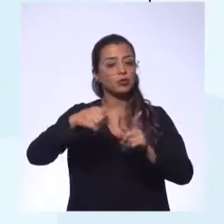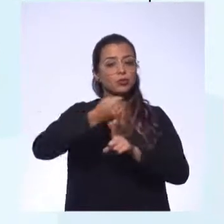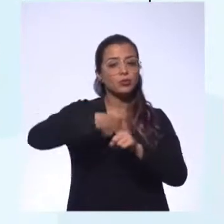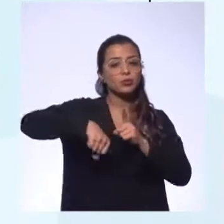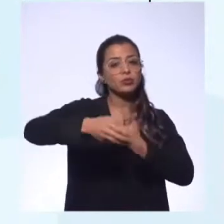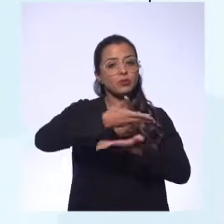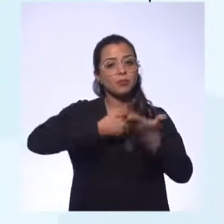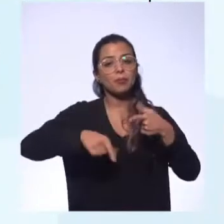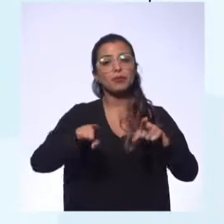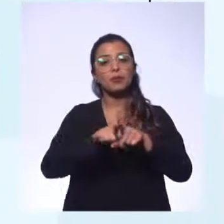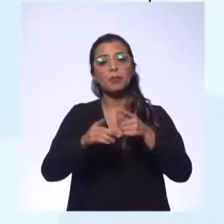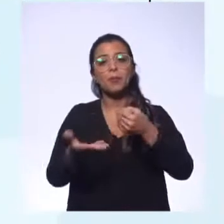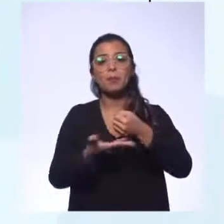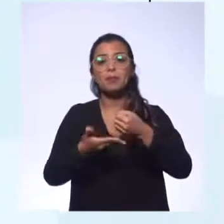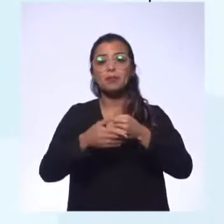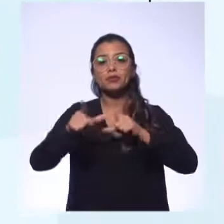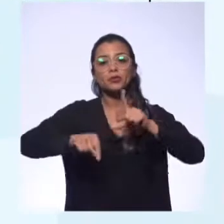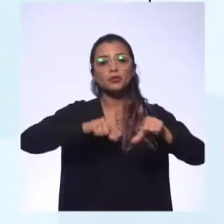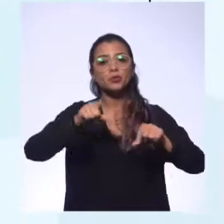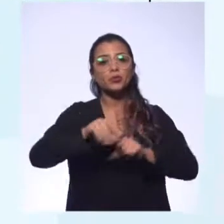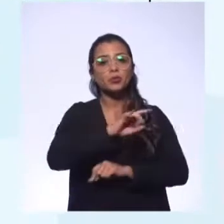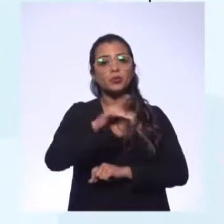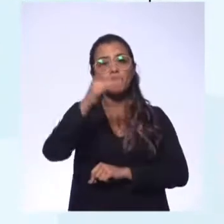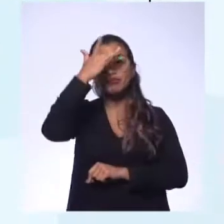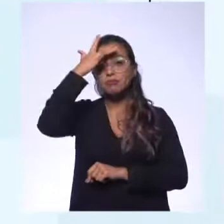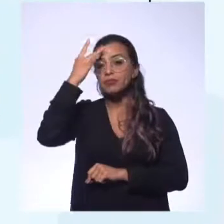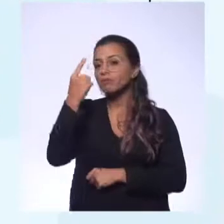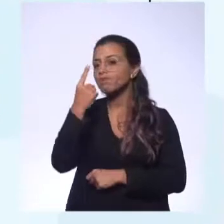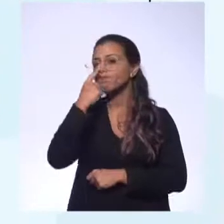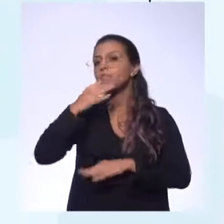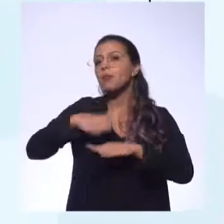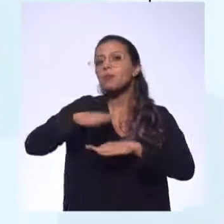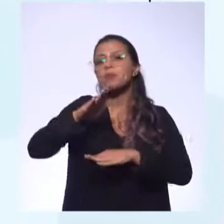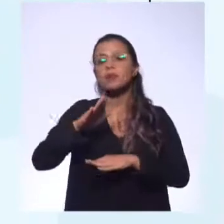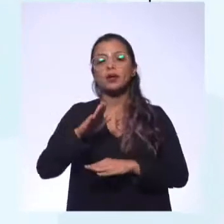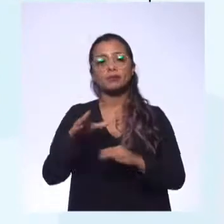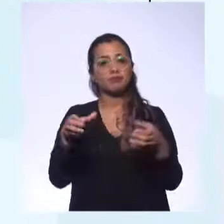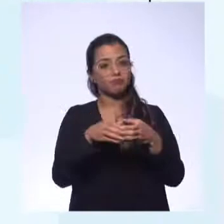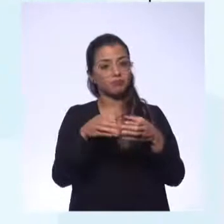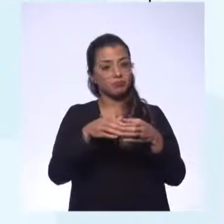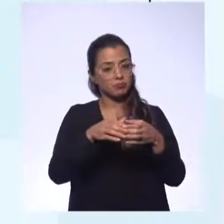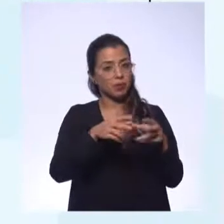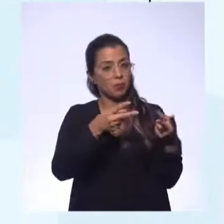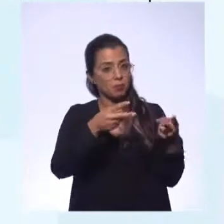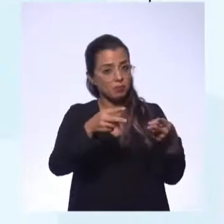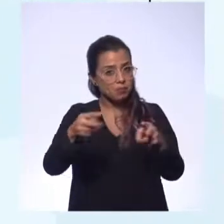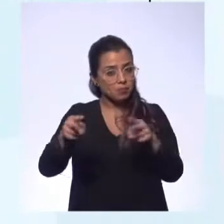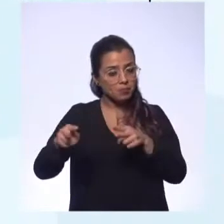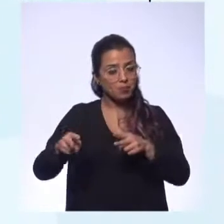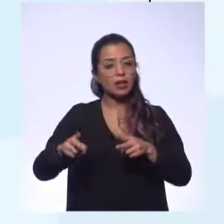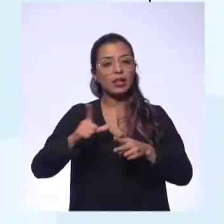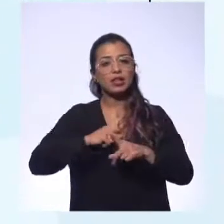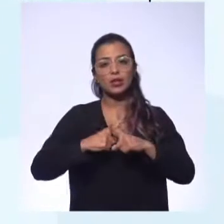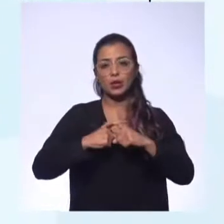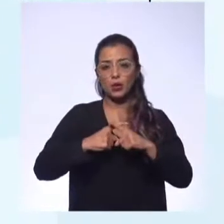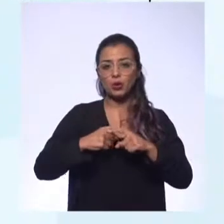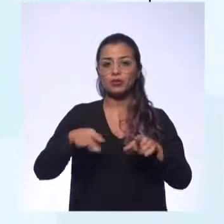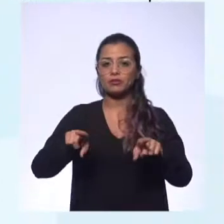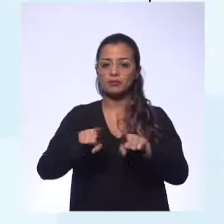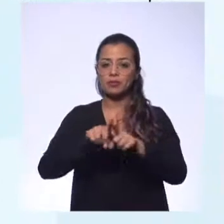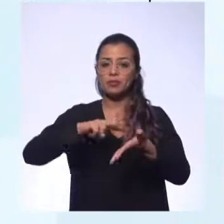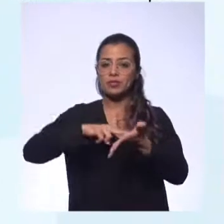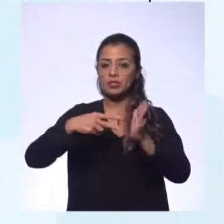sociabilidades baseadas em escolhas por afinidade. A formação dos grupos de pares em torno desses códigos e